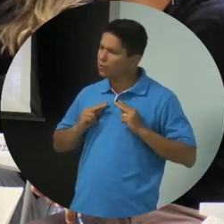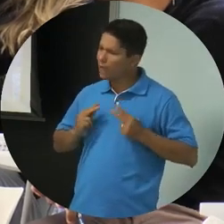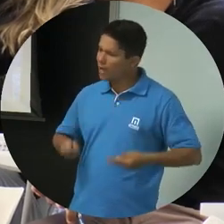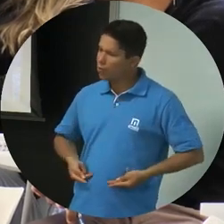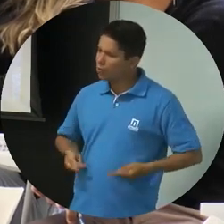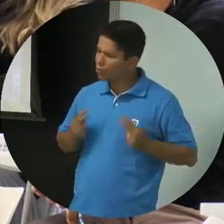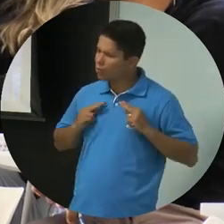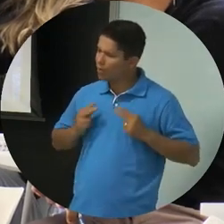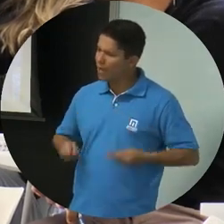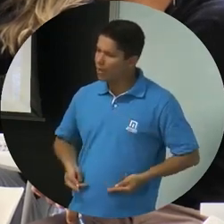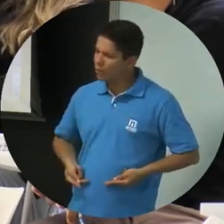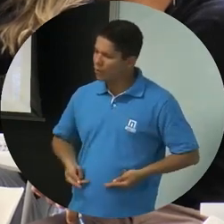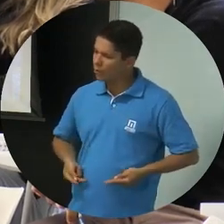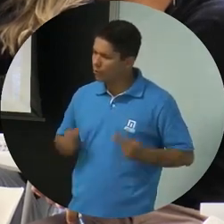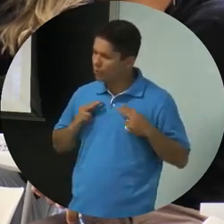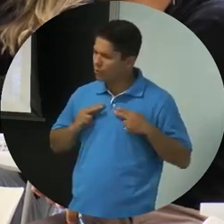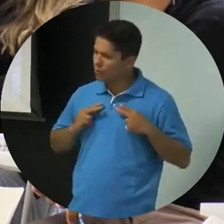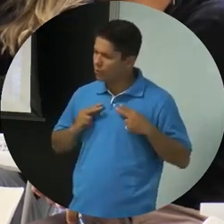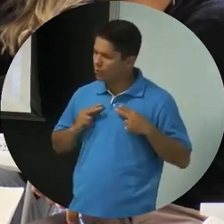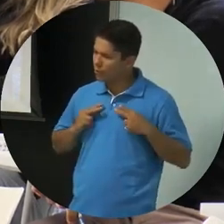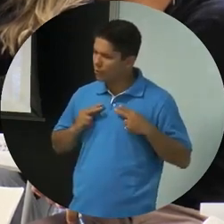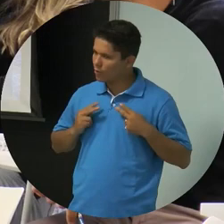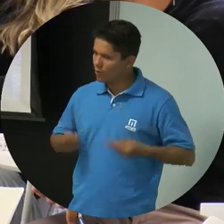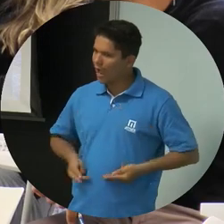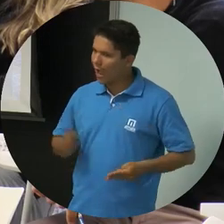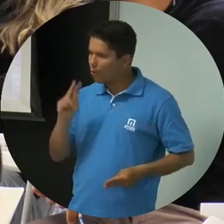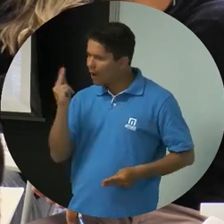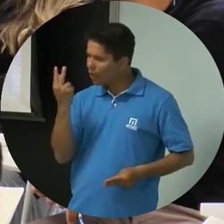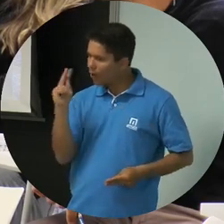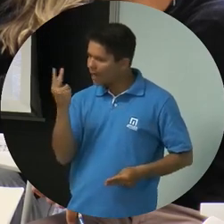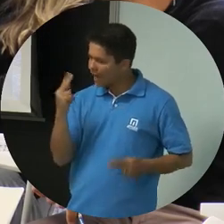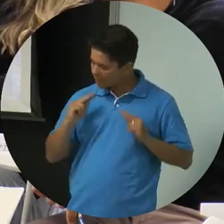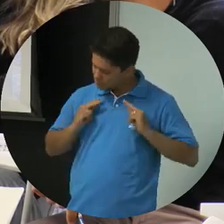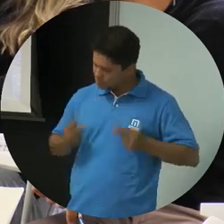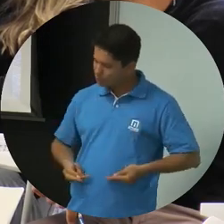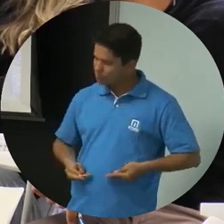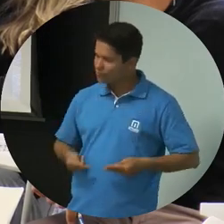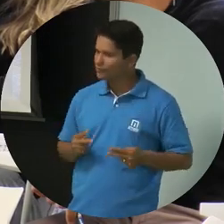ao desmonte, ou no caso de uma desproteção na cabeça de